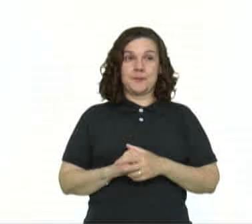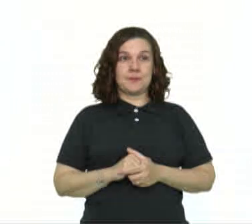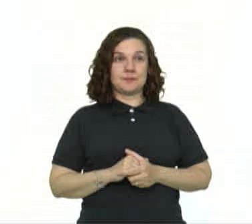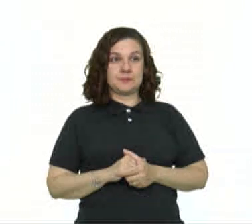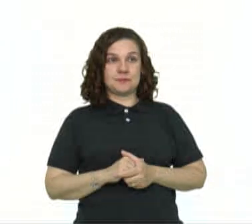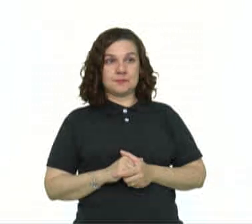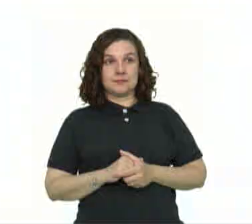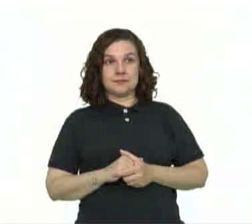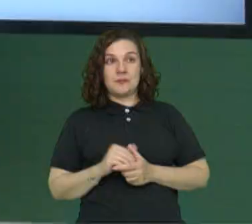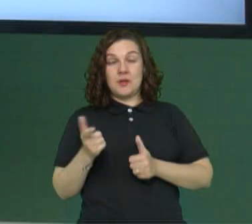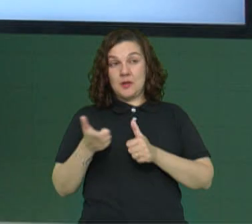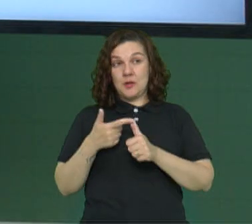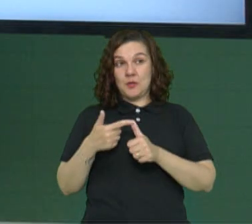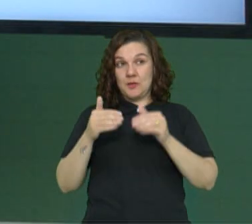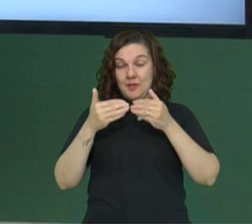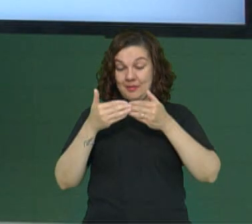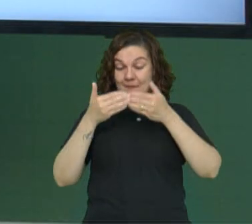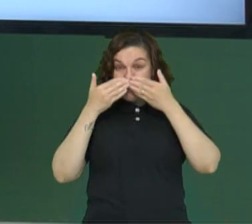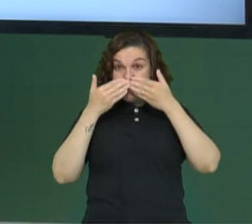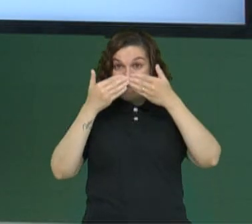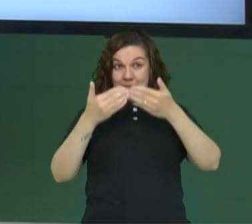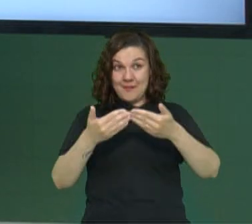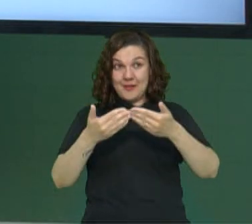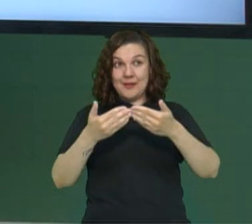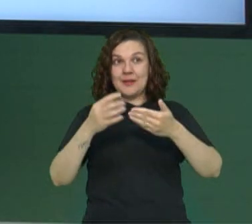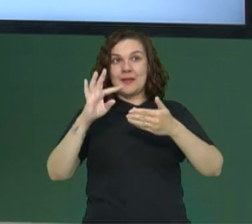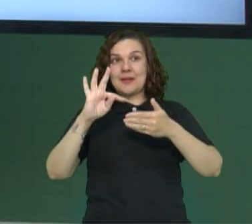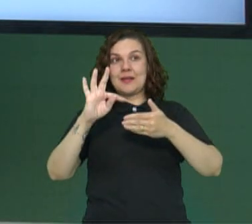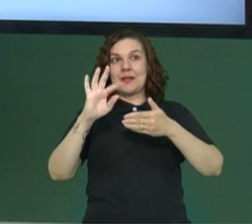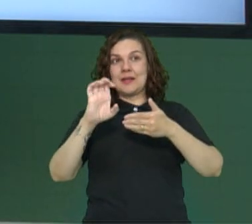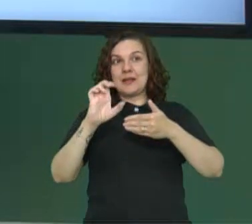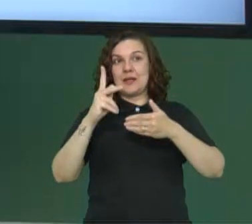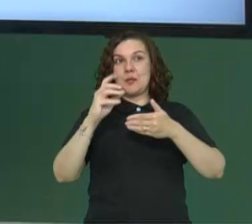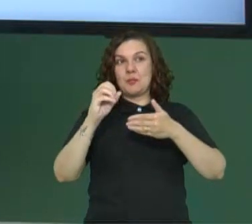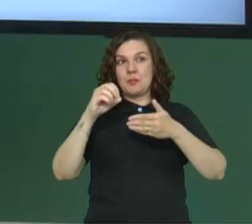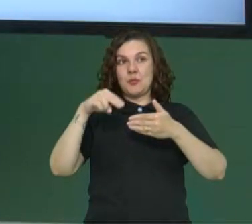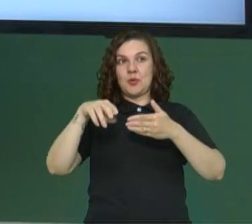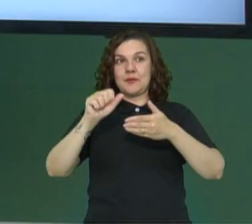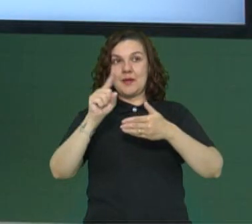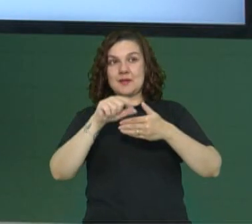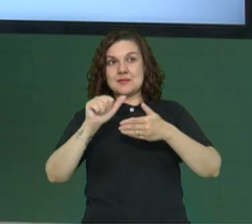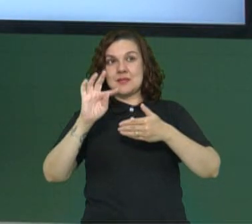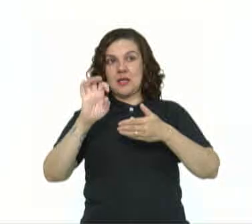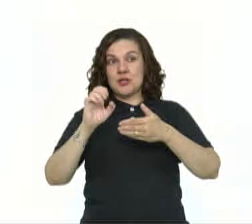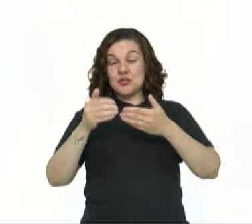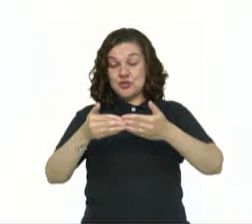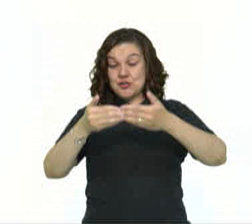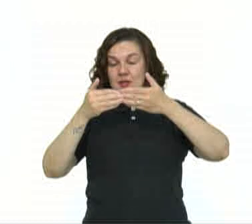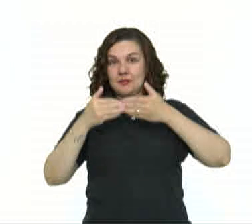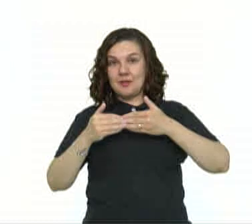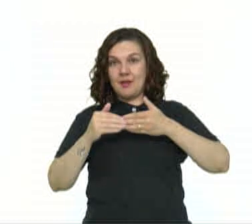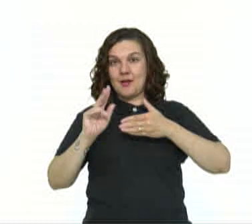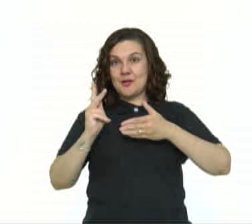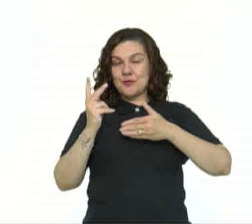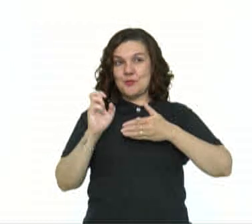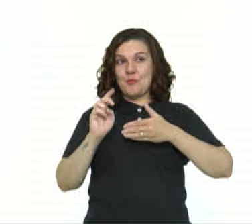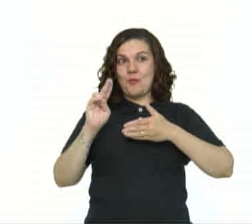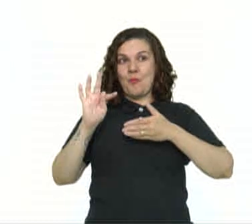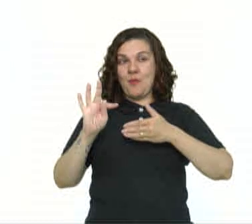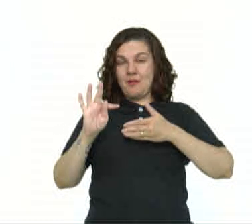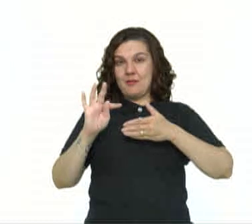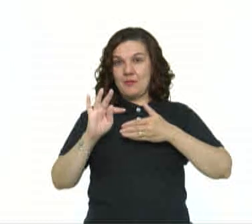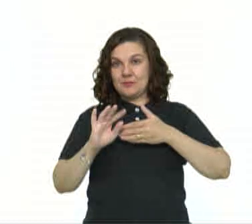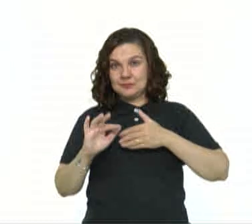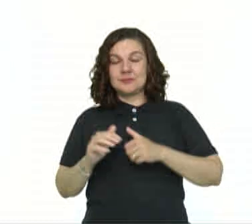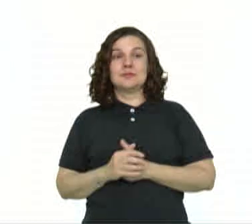que está nesse primeiro plano, tá? E o El, que está no segundo plano, tá? Então, quando a